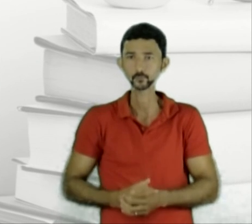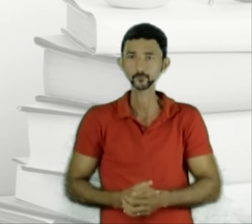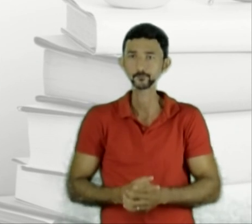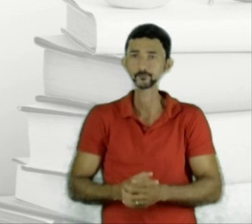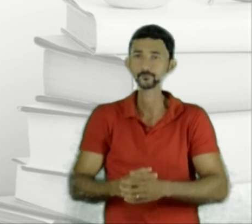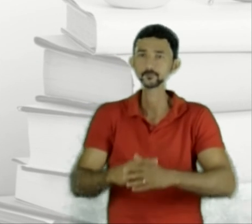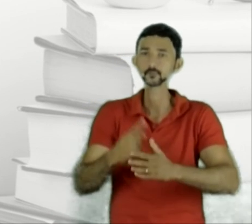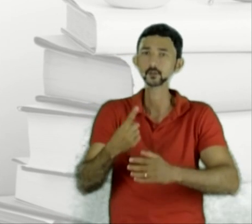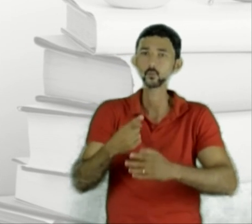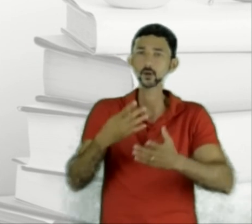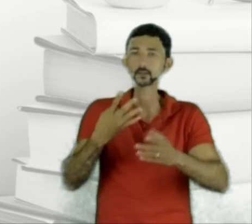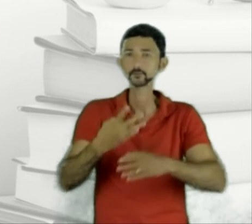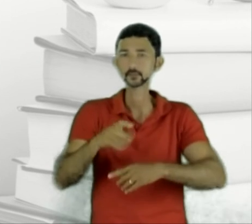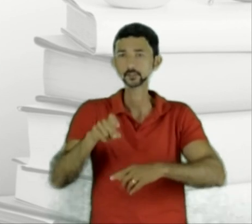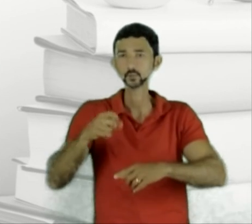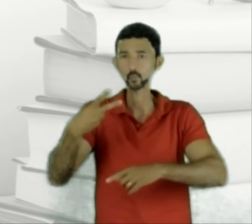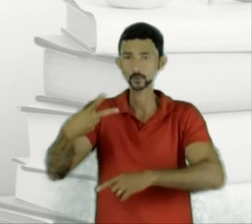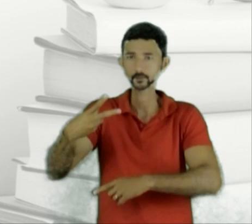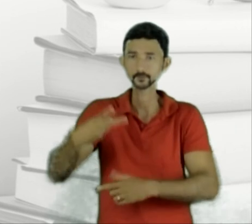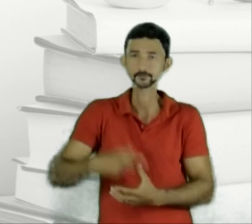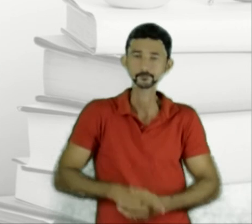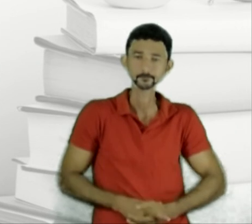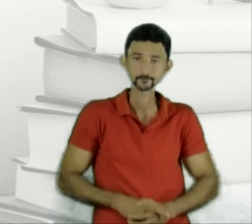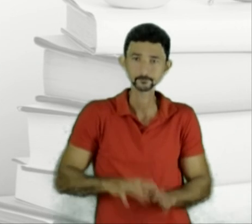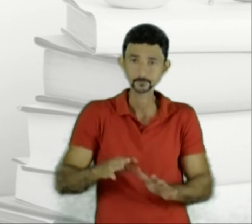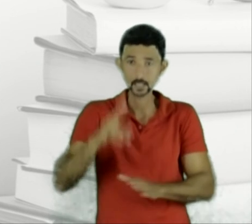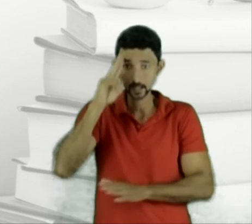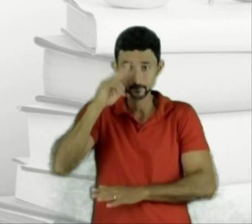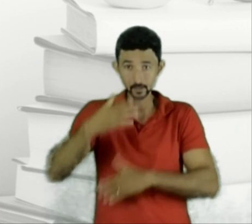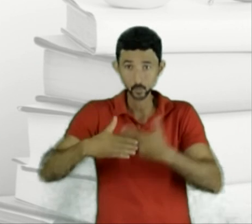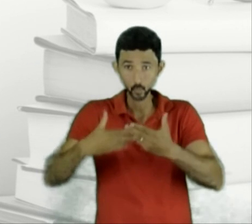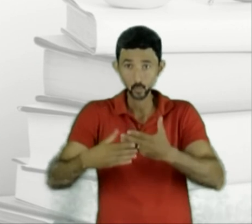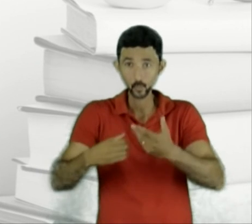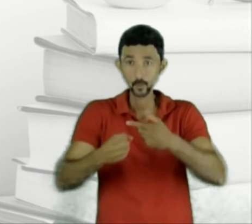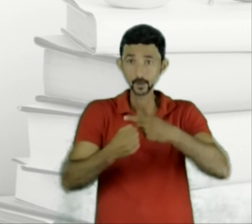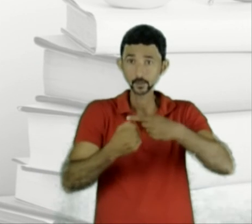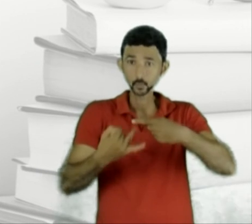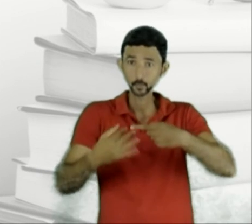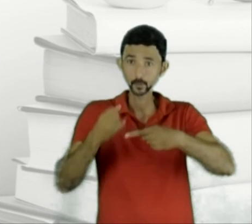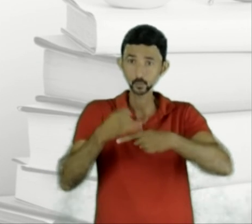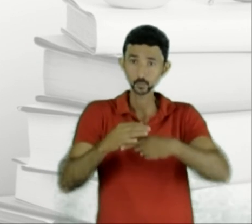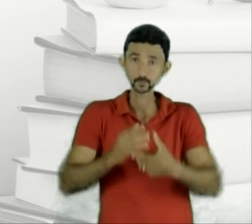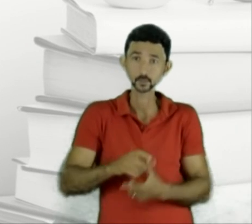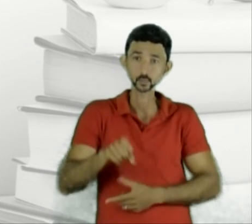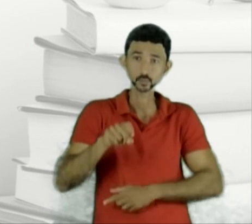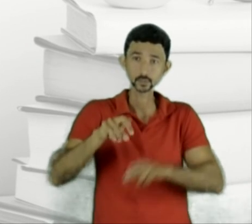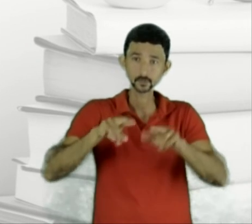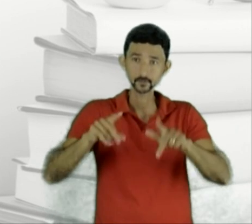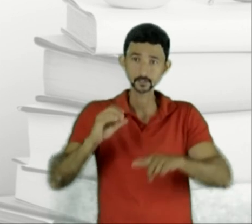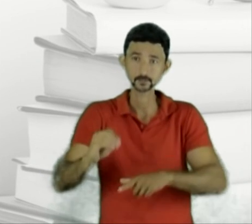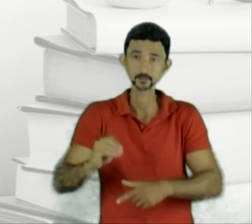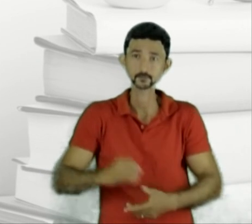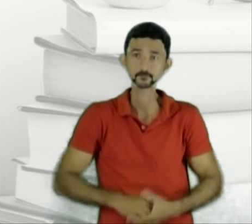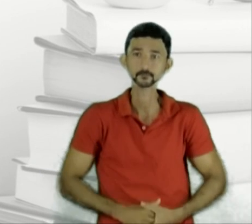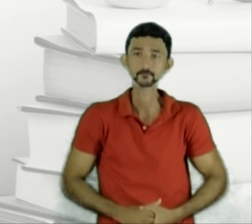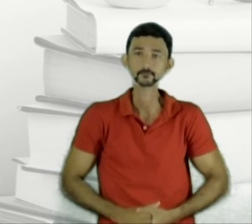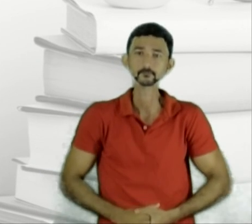4 vezes x ao quadrado dá 4x ao quadrado. Lembrando que se está no denominador, o x tem que ser diferente de